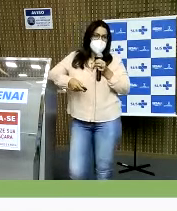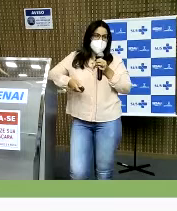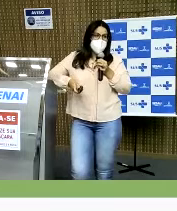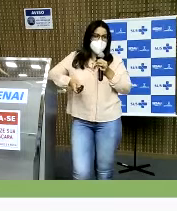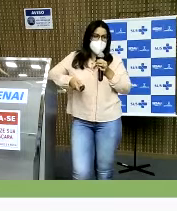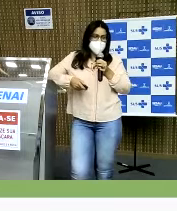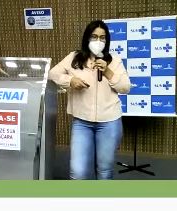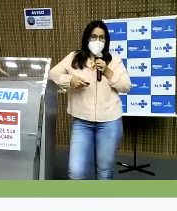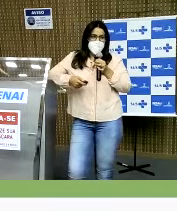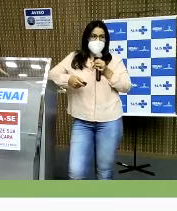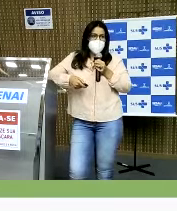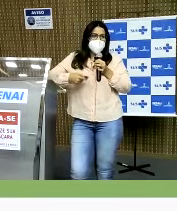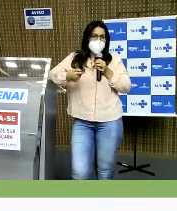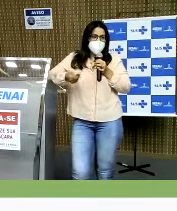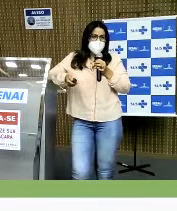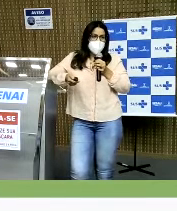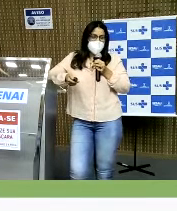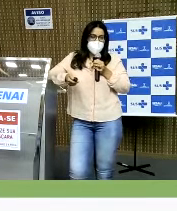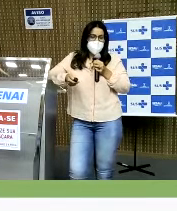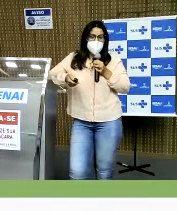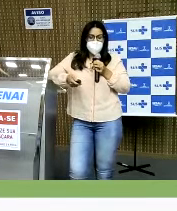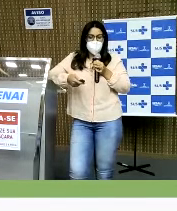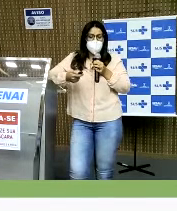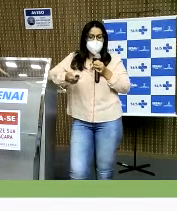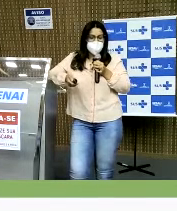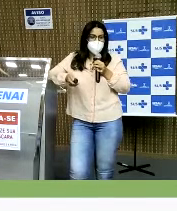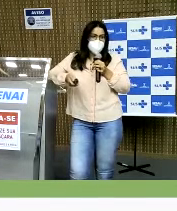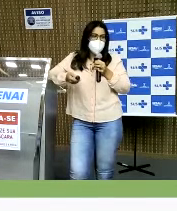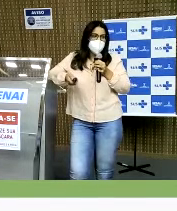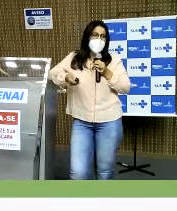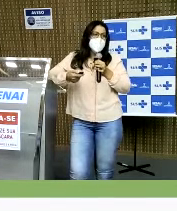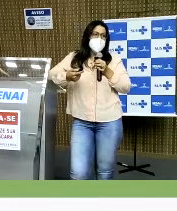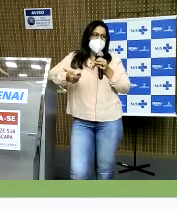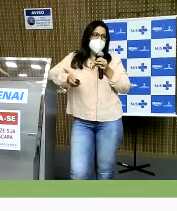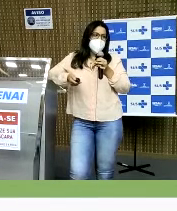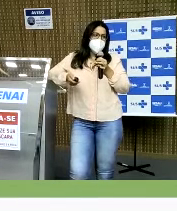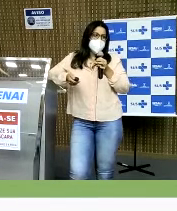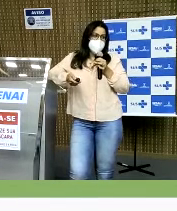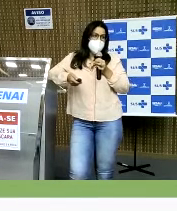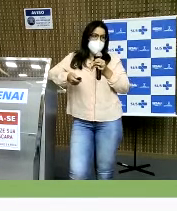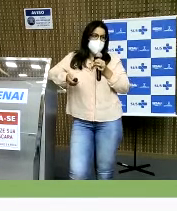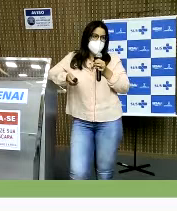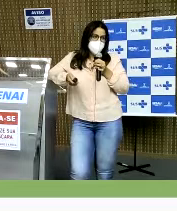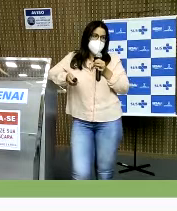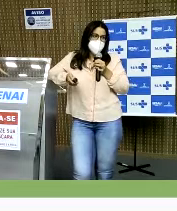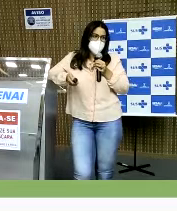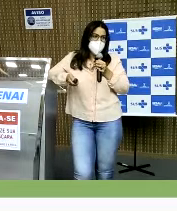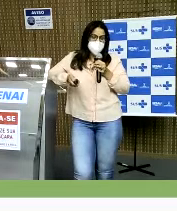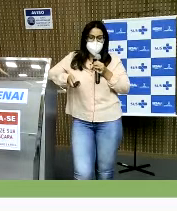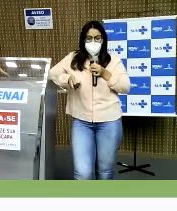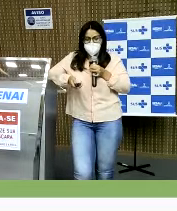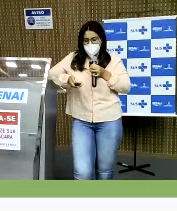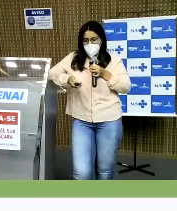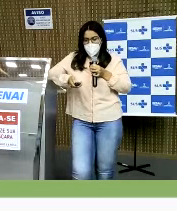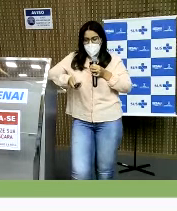escolas retomaram as atividades. E a nossa grande oportunidade de atingir esse público adolescente é diretamente na escola,